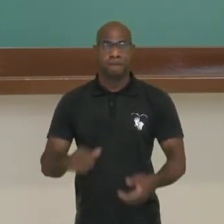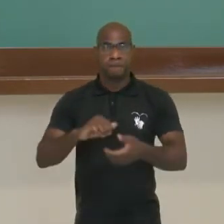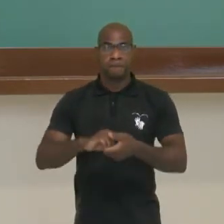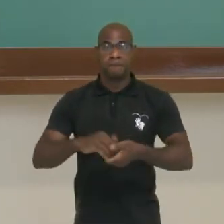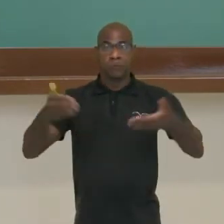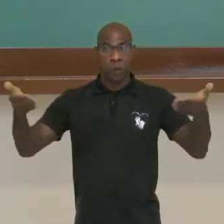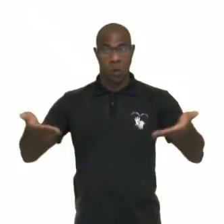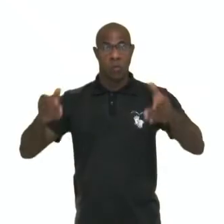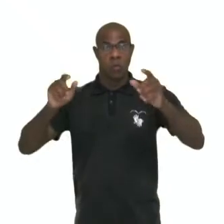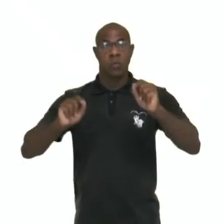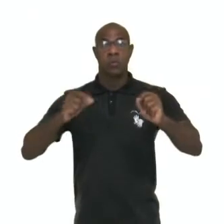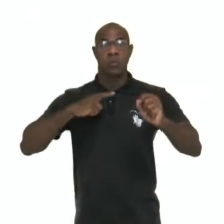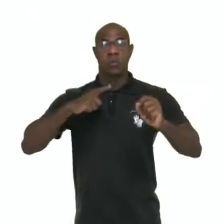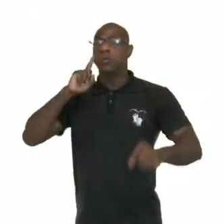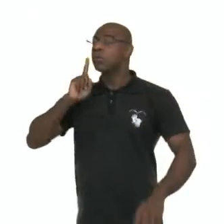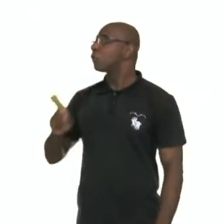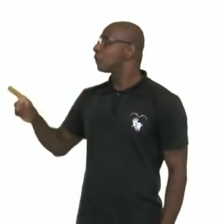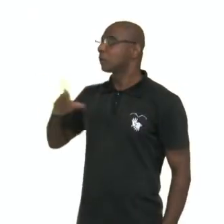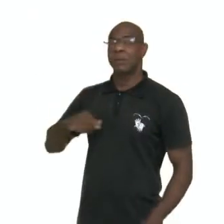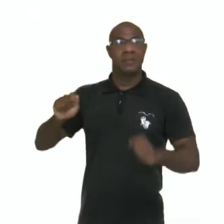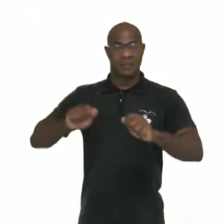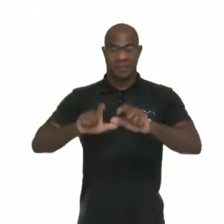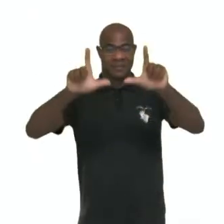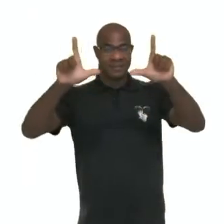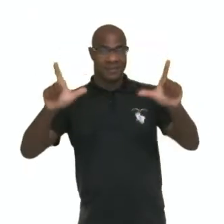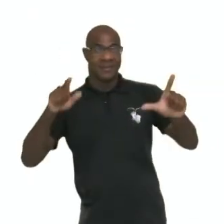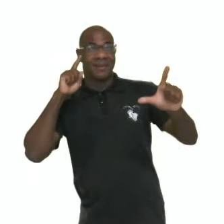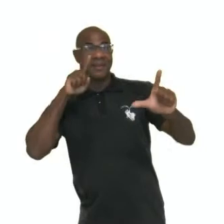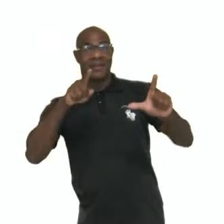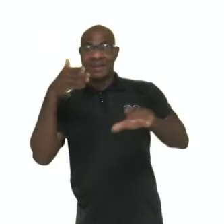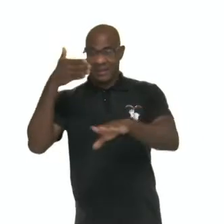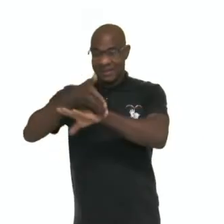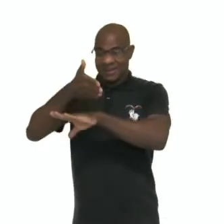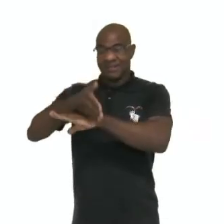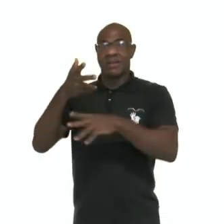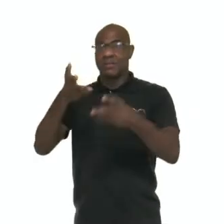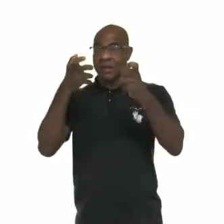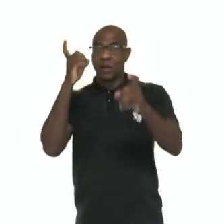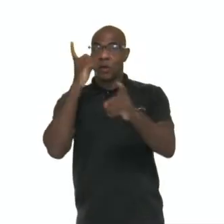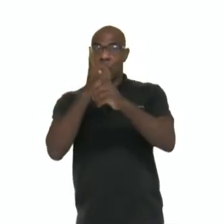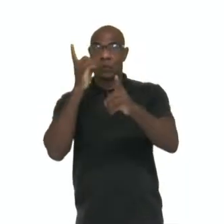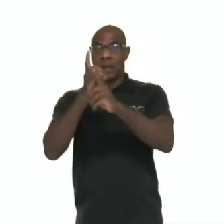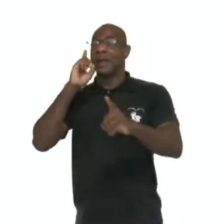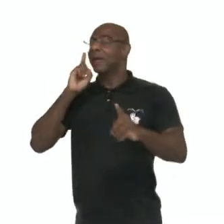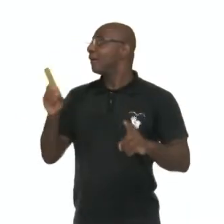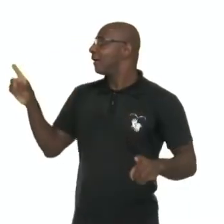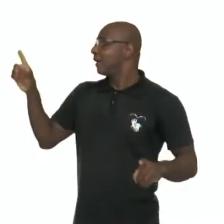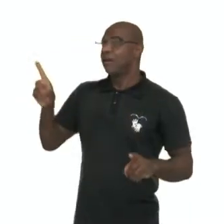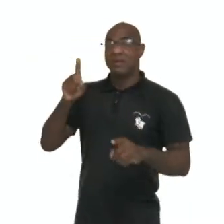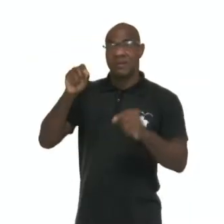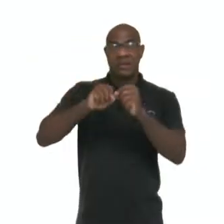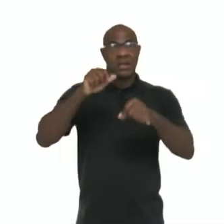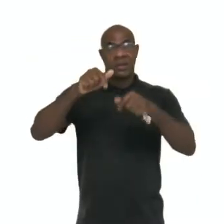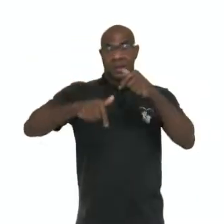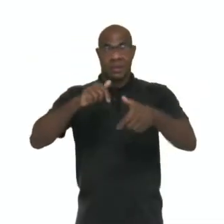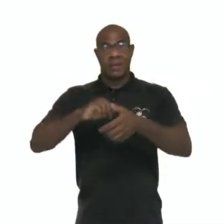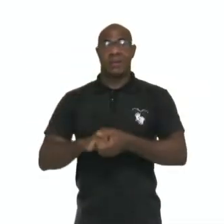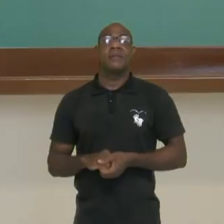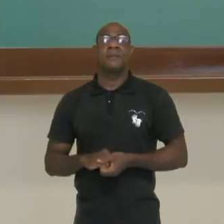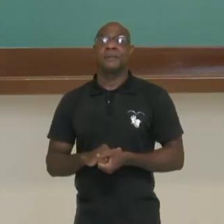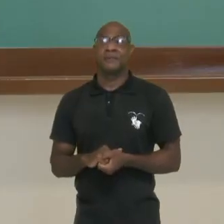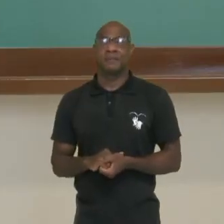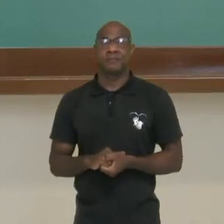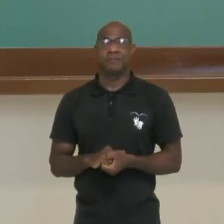Aqui nós temos a abertura da nossa plataforma, vocês sempre encontrarão esta parte que quando vocês farão o trabalho e nós vamos para lá para